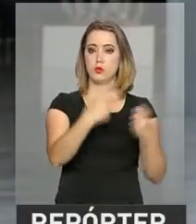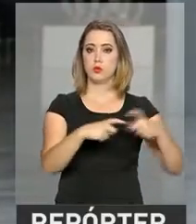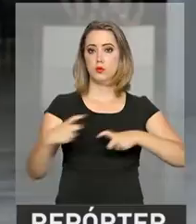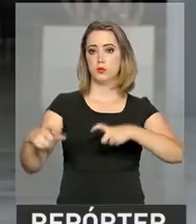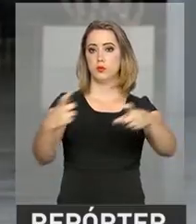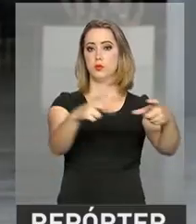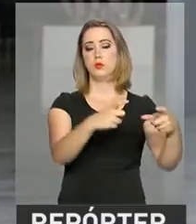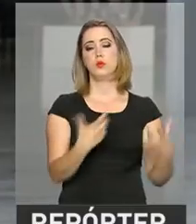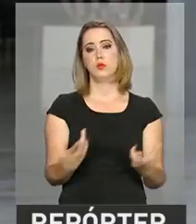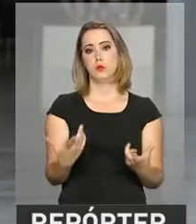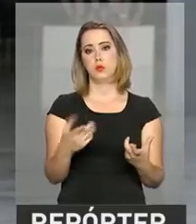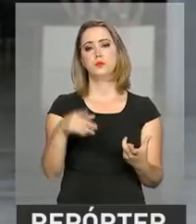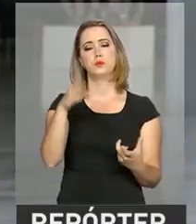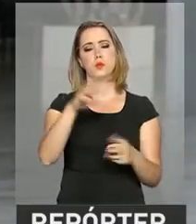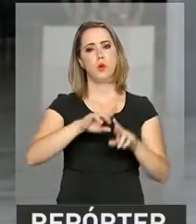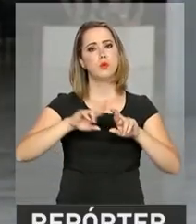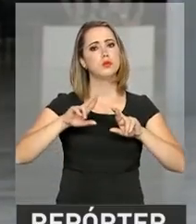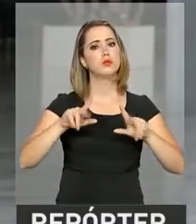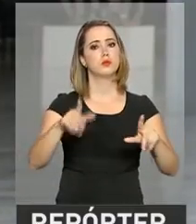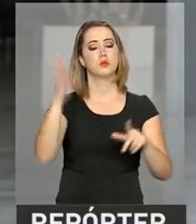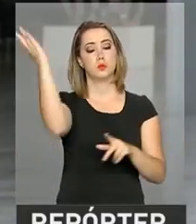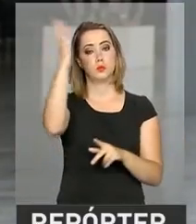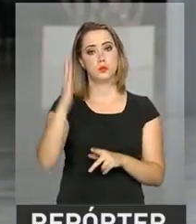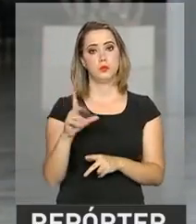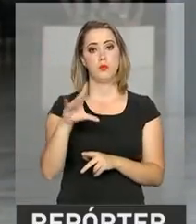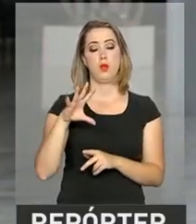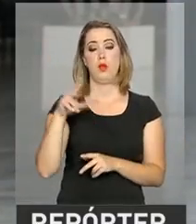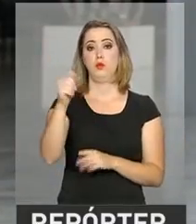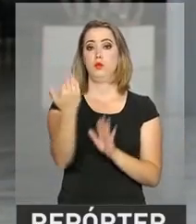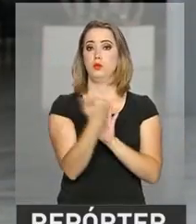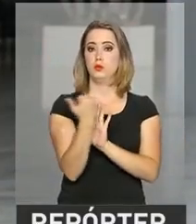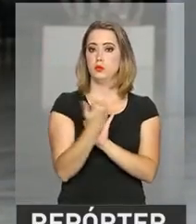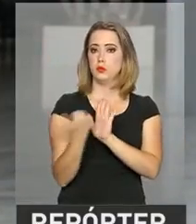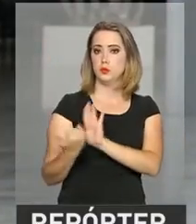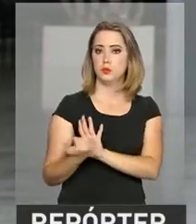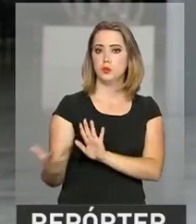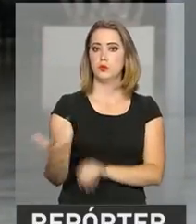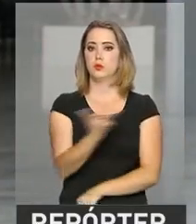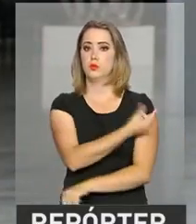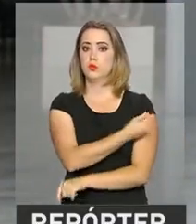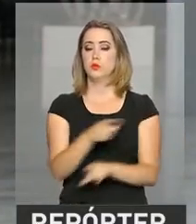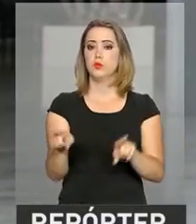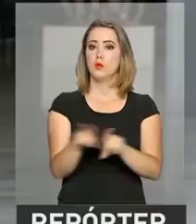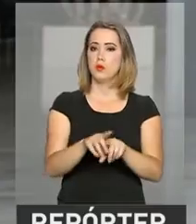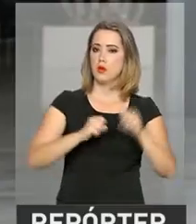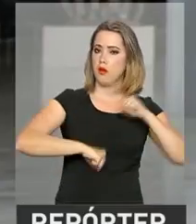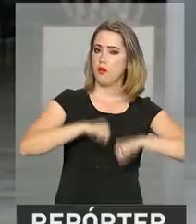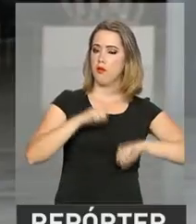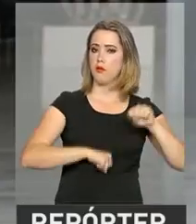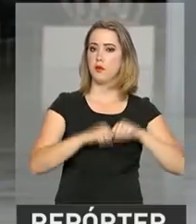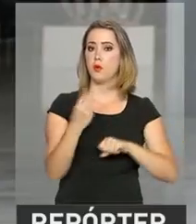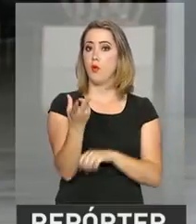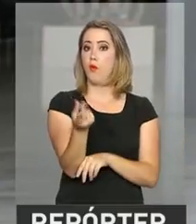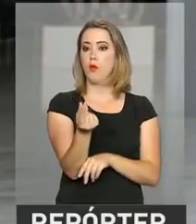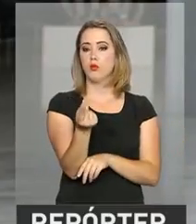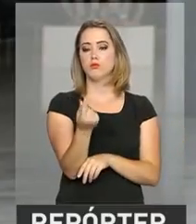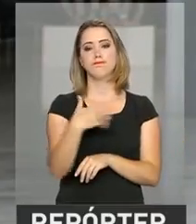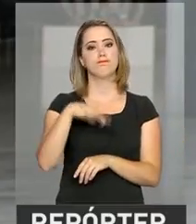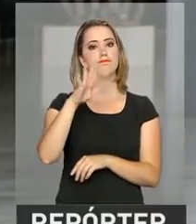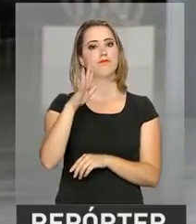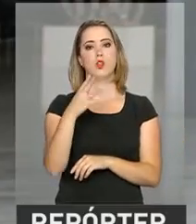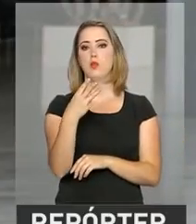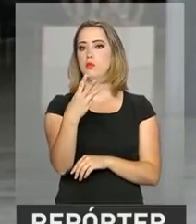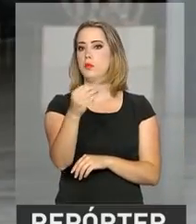país ao todo o projeto que envolve a vacina ea fábrica tem um custo estimado em mais de